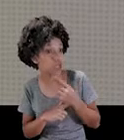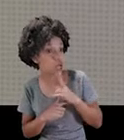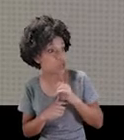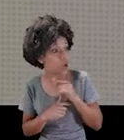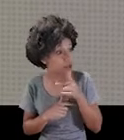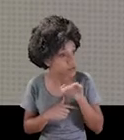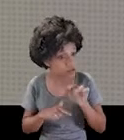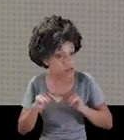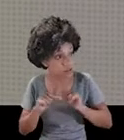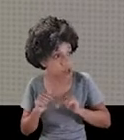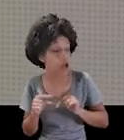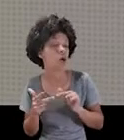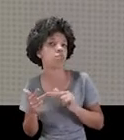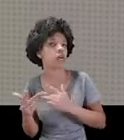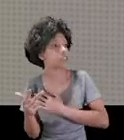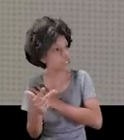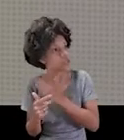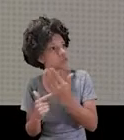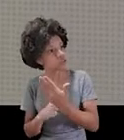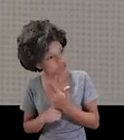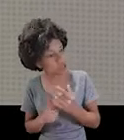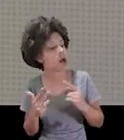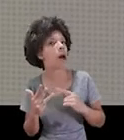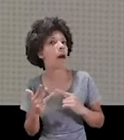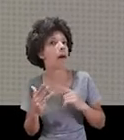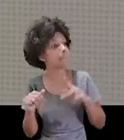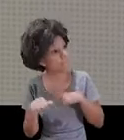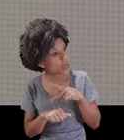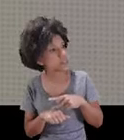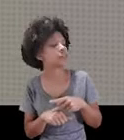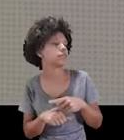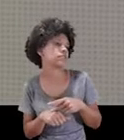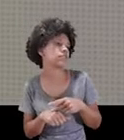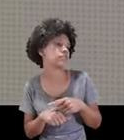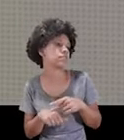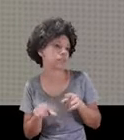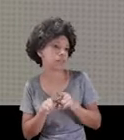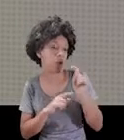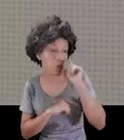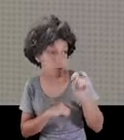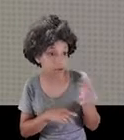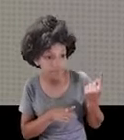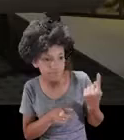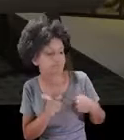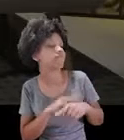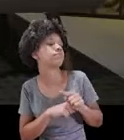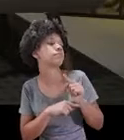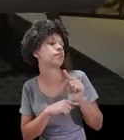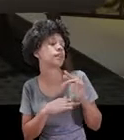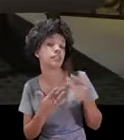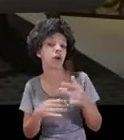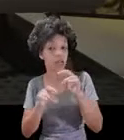doações para o exército para o país quando a economia vai ser